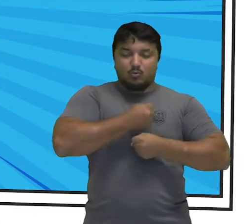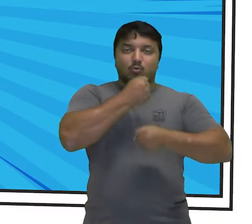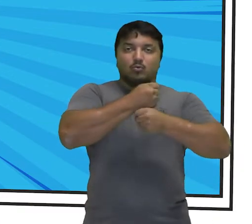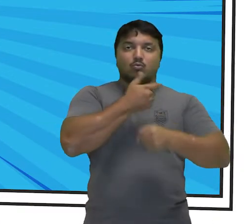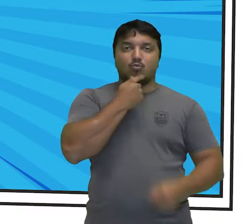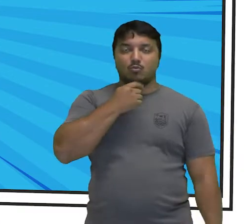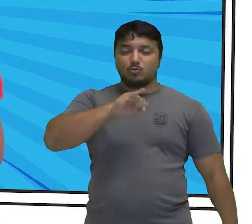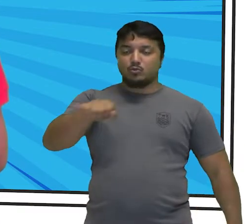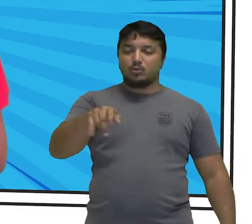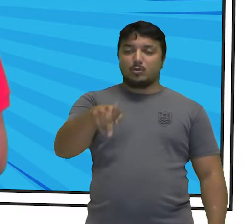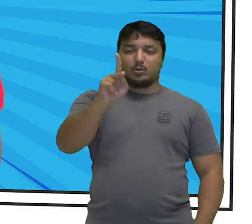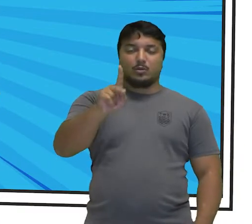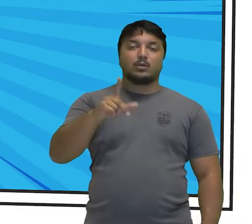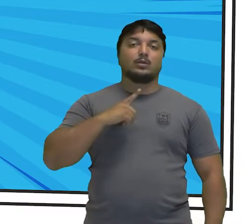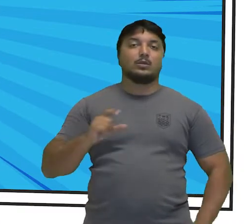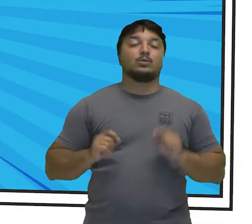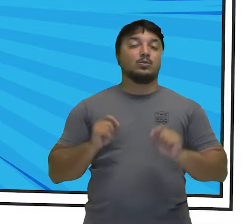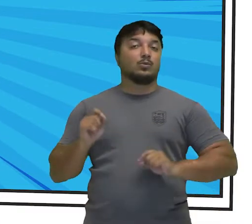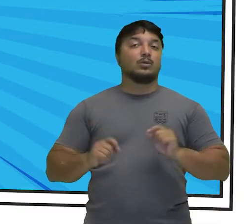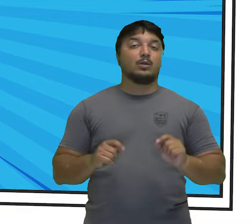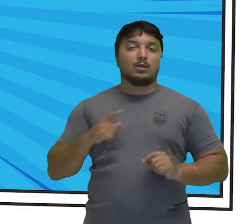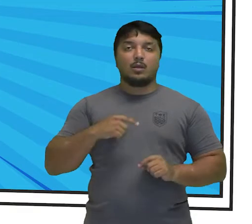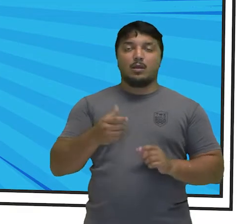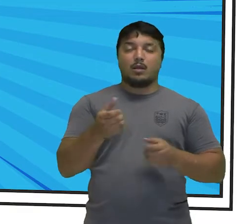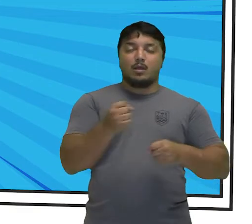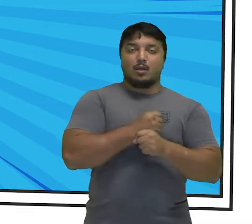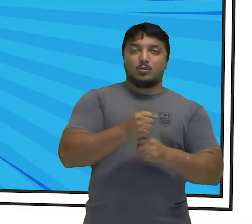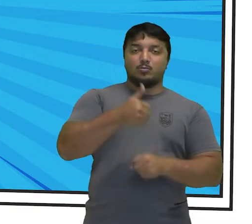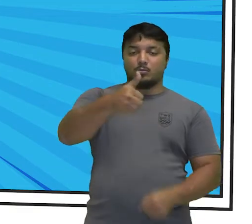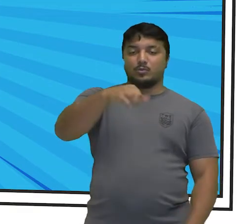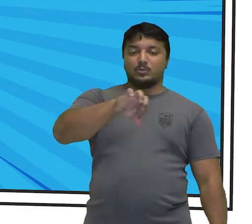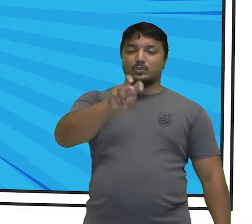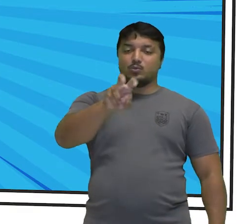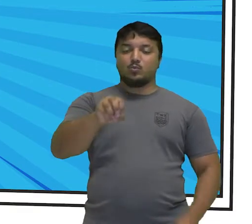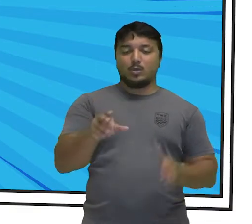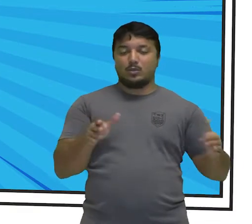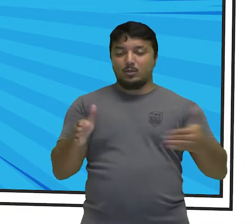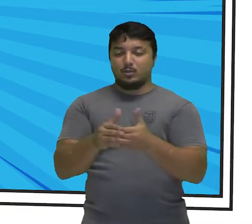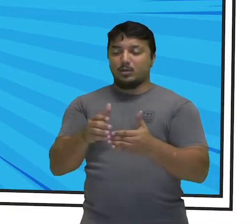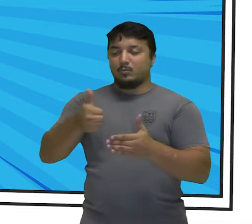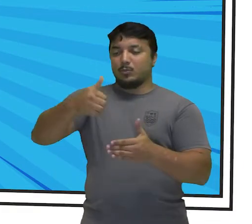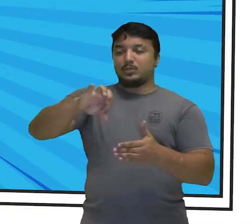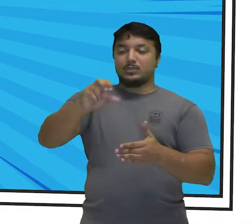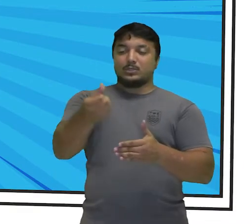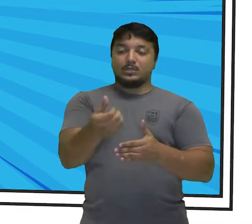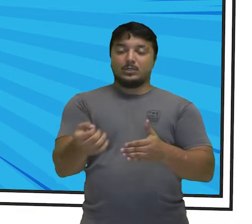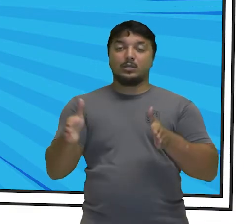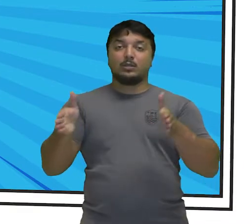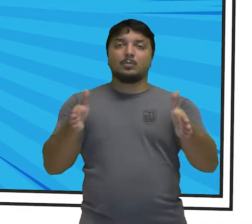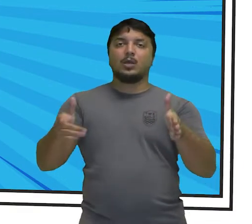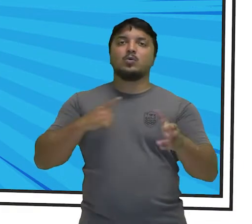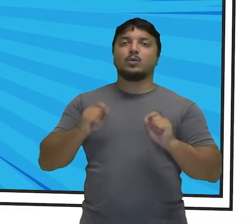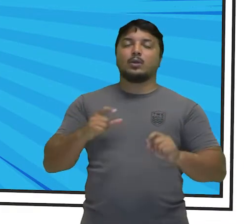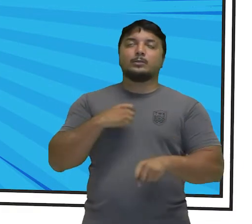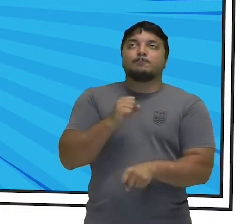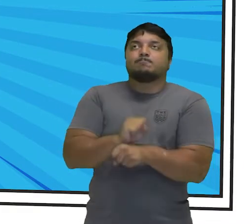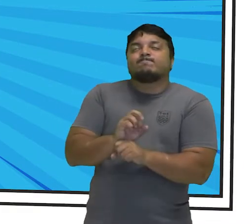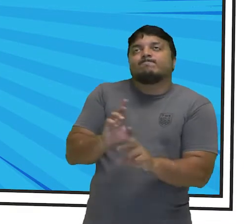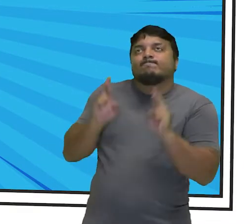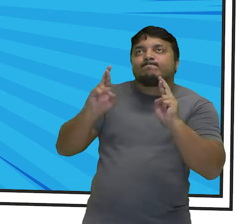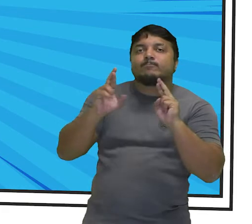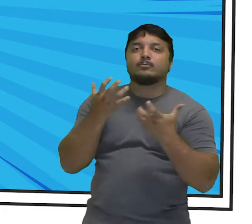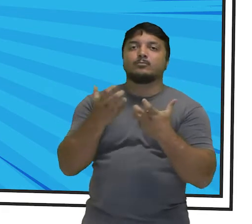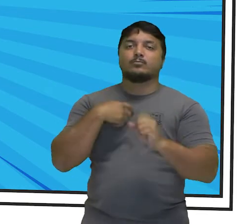presidente Juscelino Kubitschek, na década de 50 para a década de 60, era uma cidade que esperava-se que